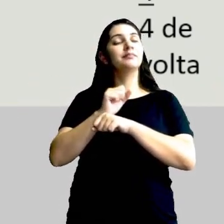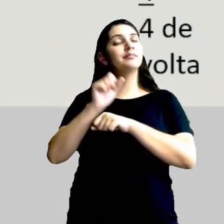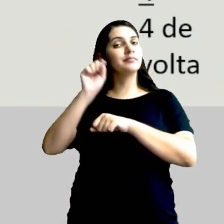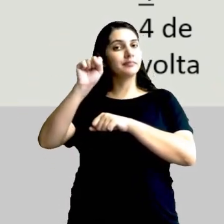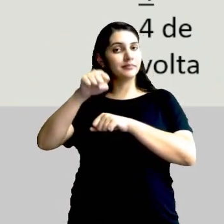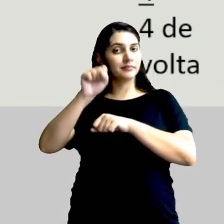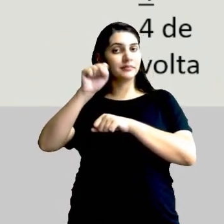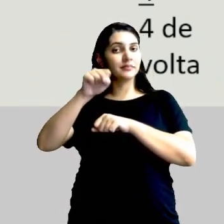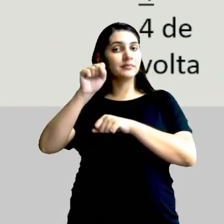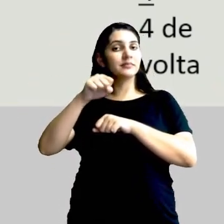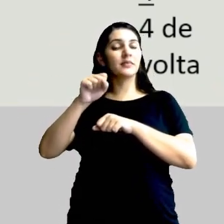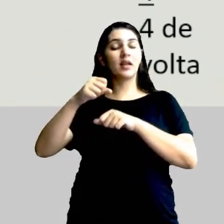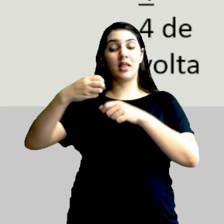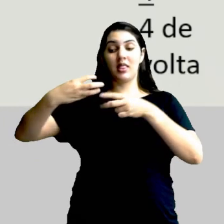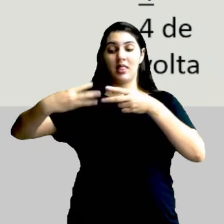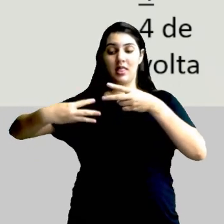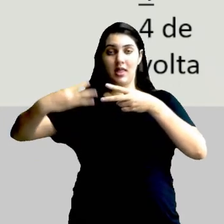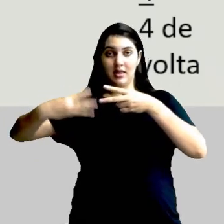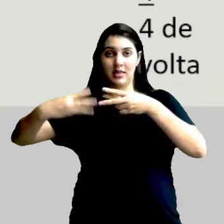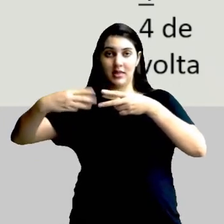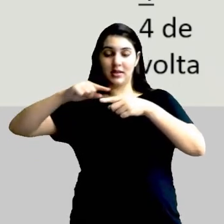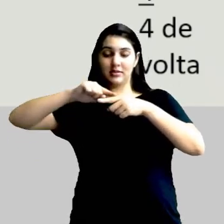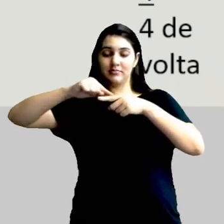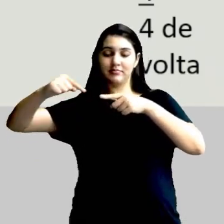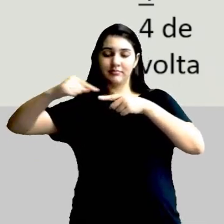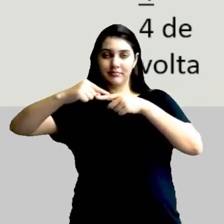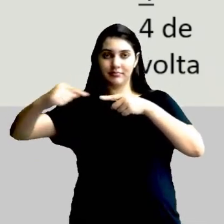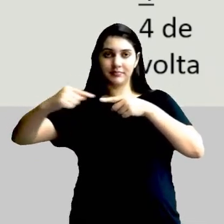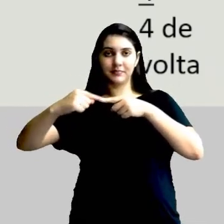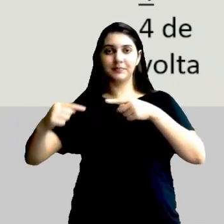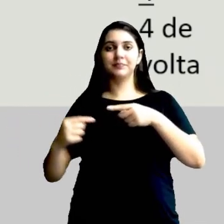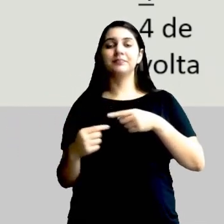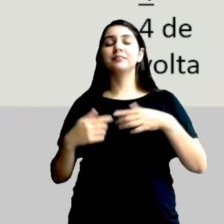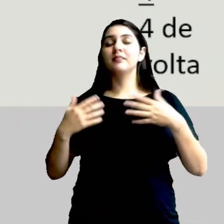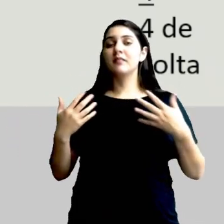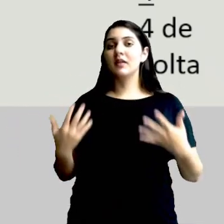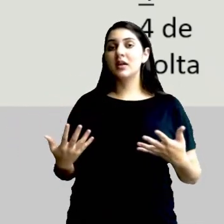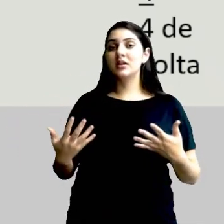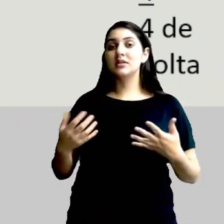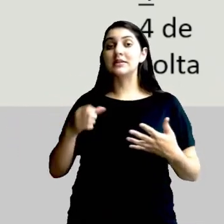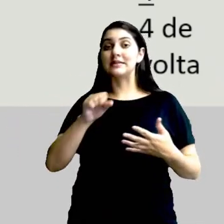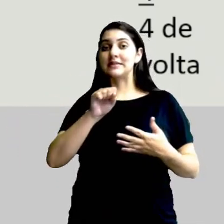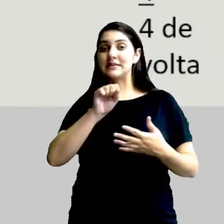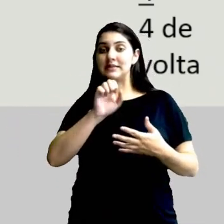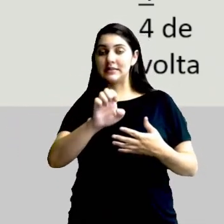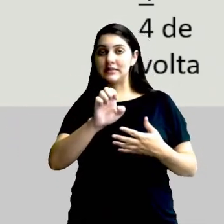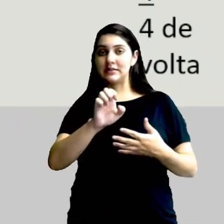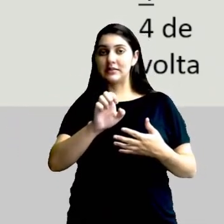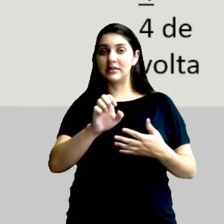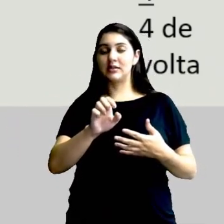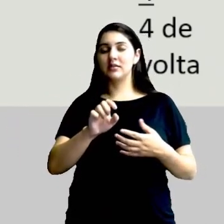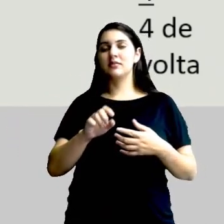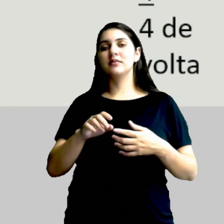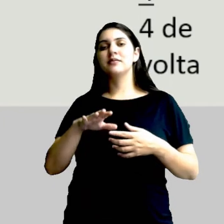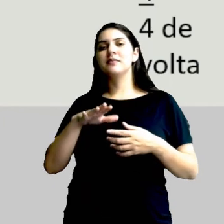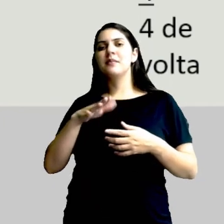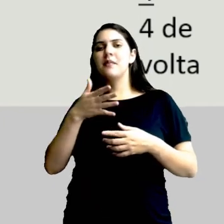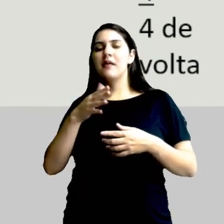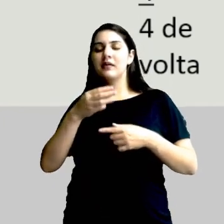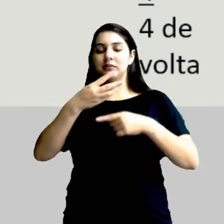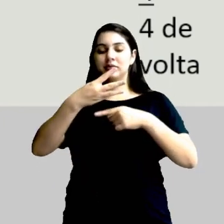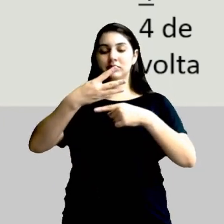Isso mesmo, ó, na terceira setinha. E se ela